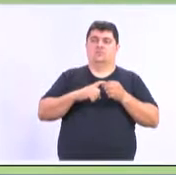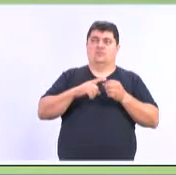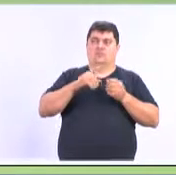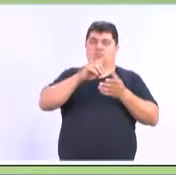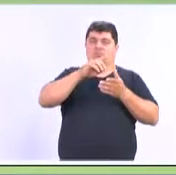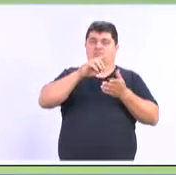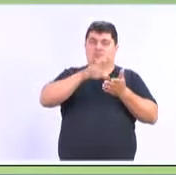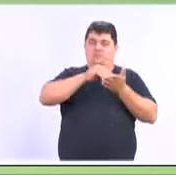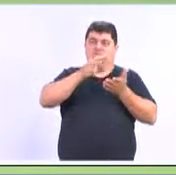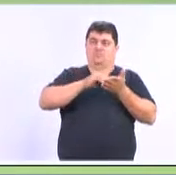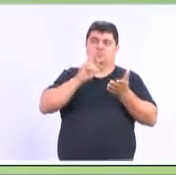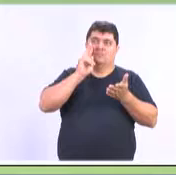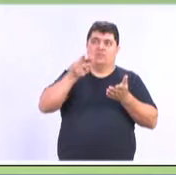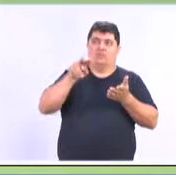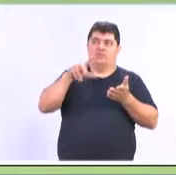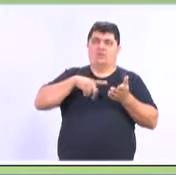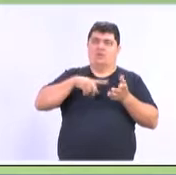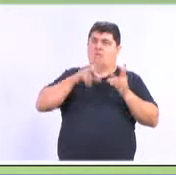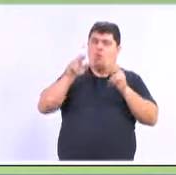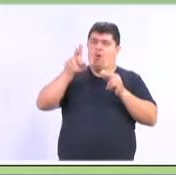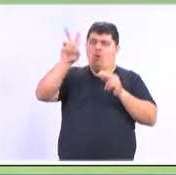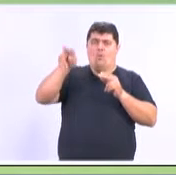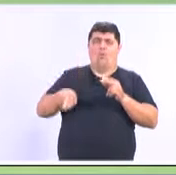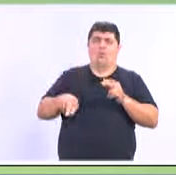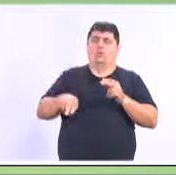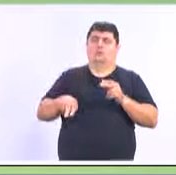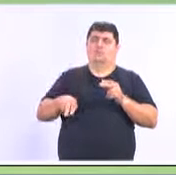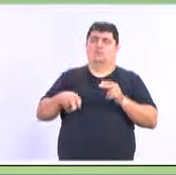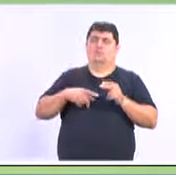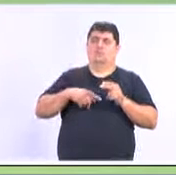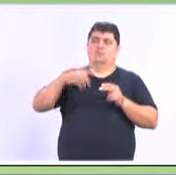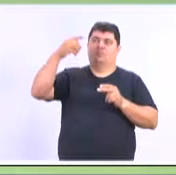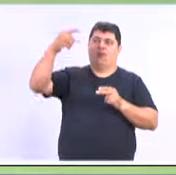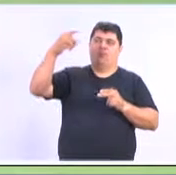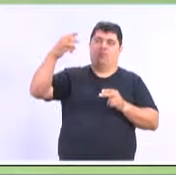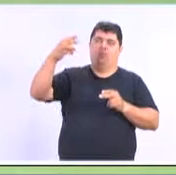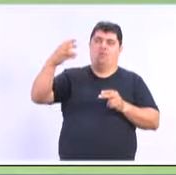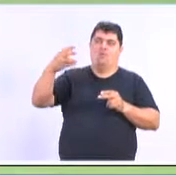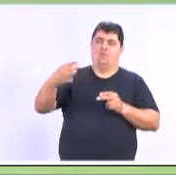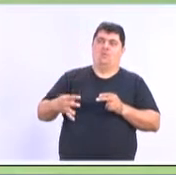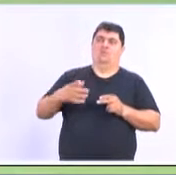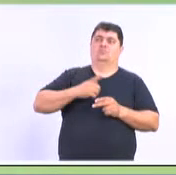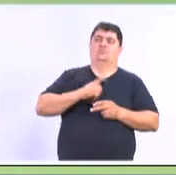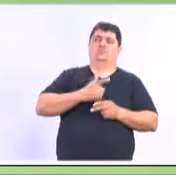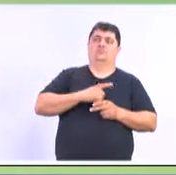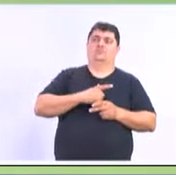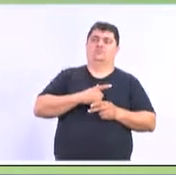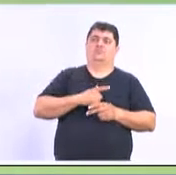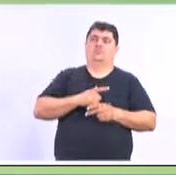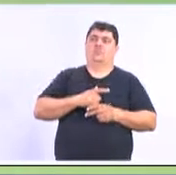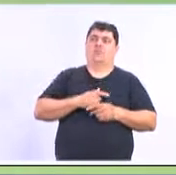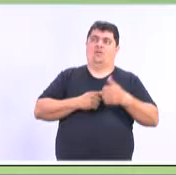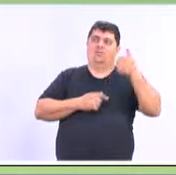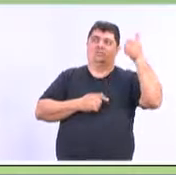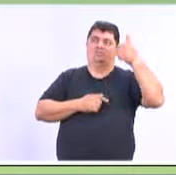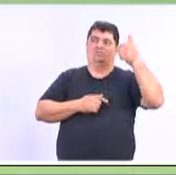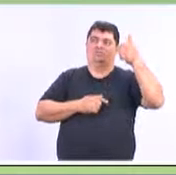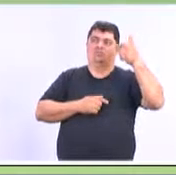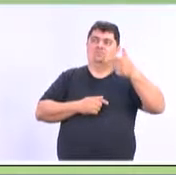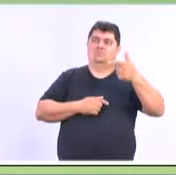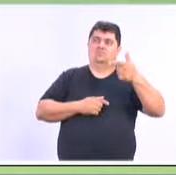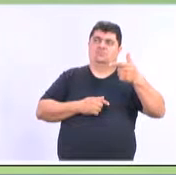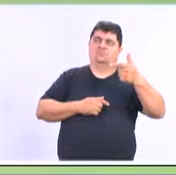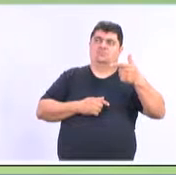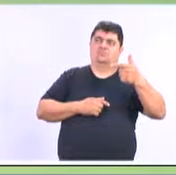que aí a gente vê que a gente está desenhando isso aqui, ó. A gente está fazendo esse desenho, ó. Receita bruta menos deduções